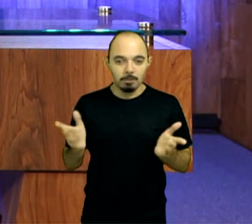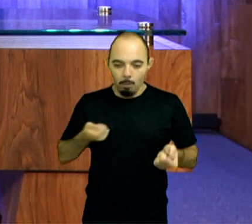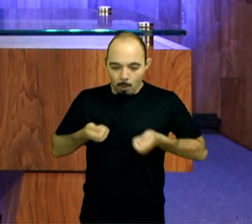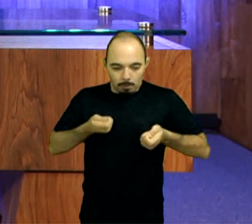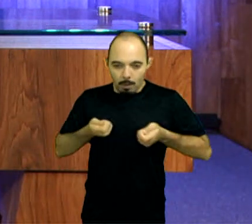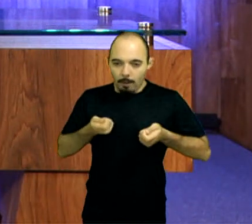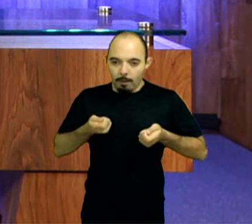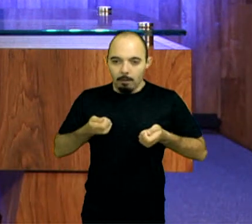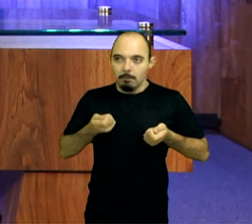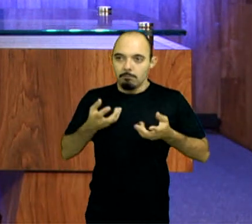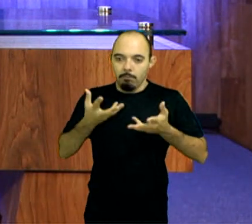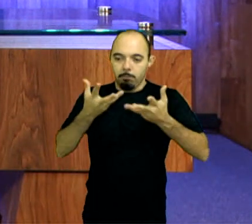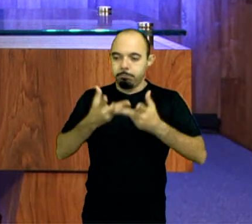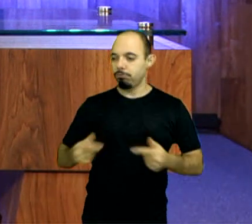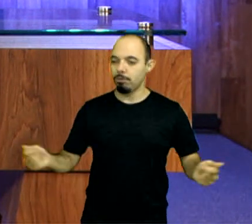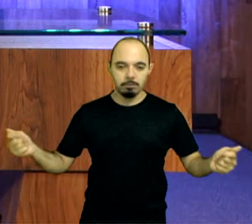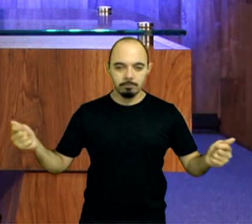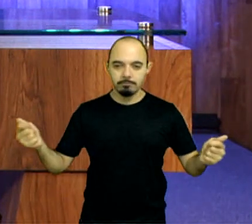radical...